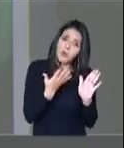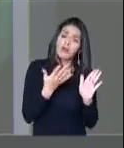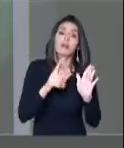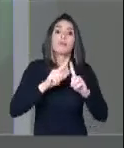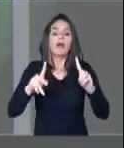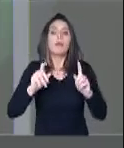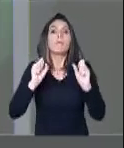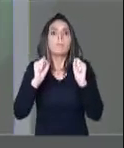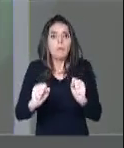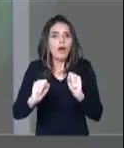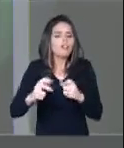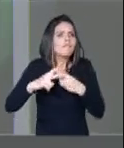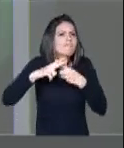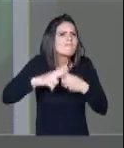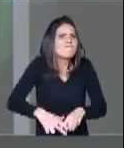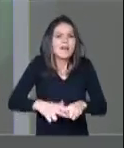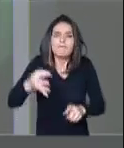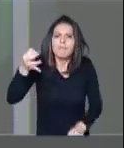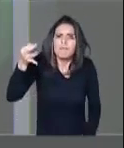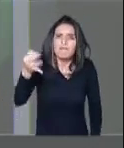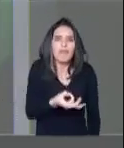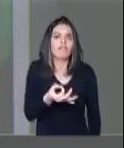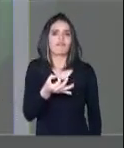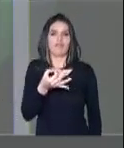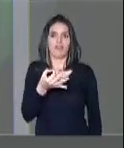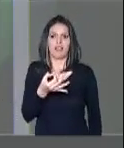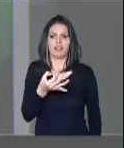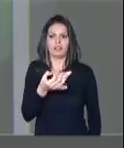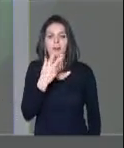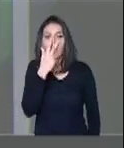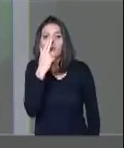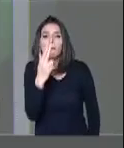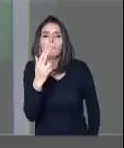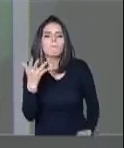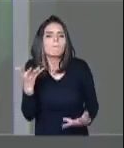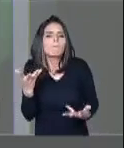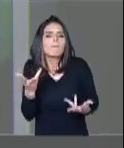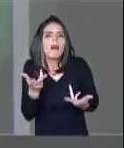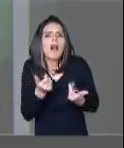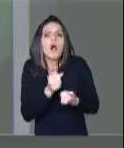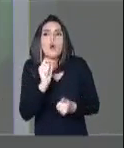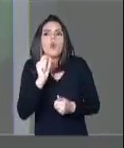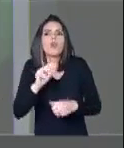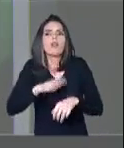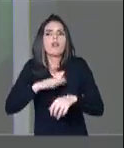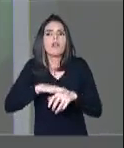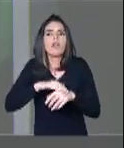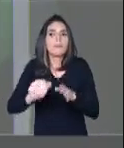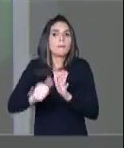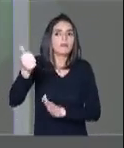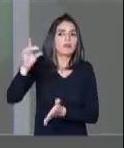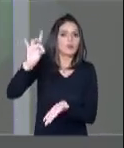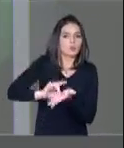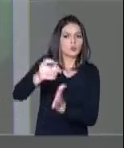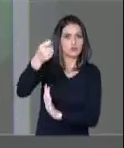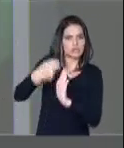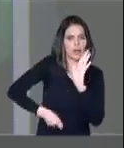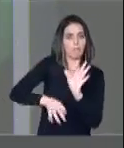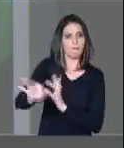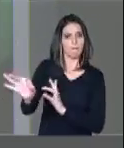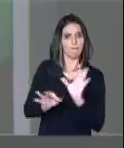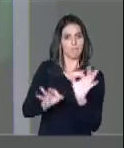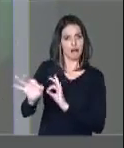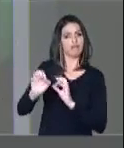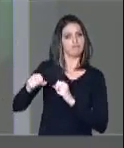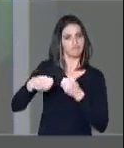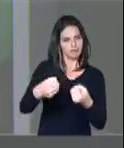mas ela pode ficar ainda melhor e mais próxima possível daquela reforma originalmente planejada